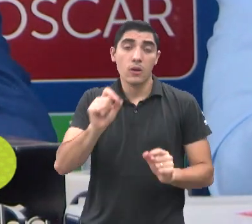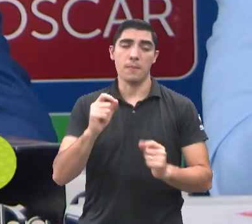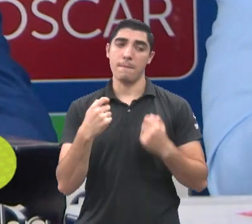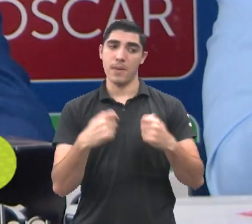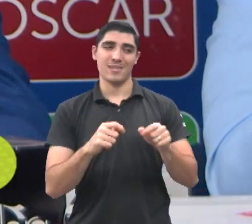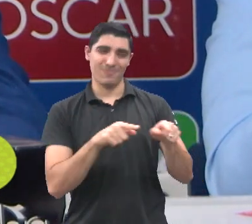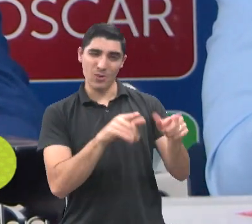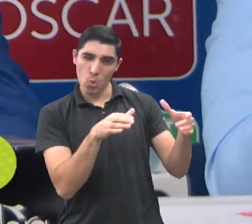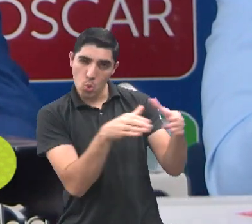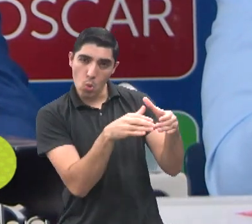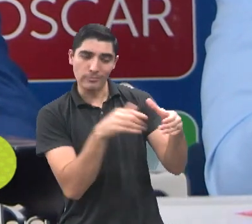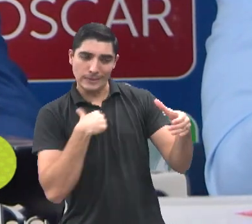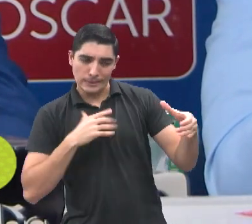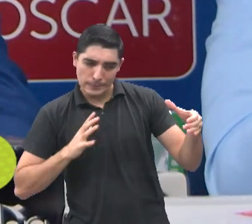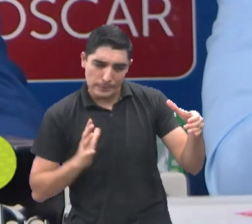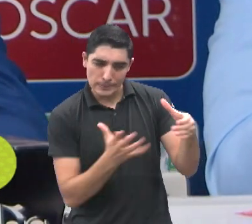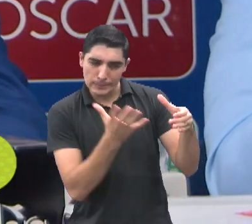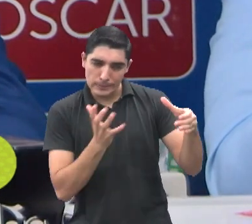grupo